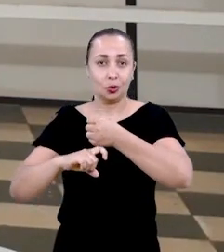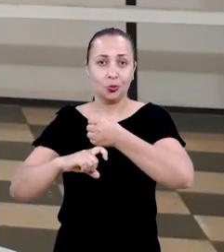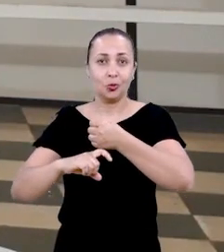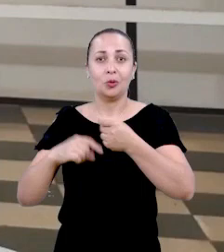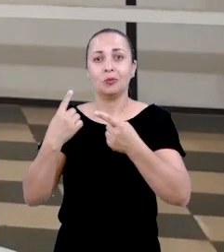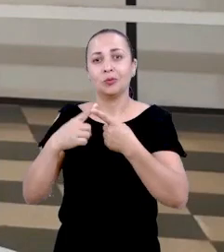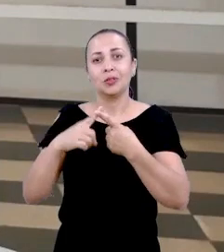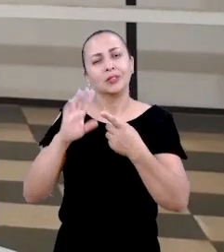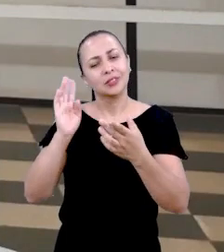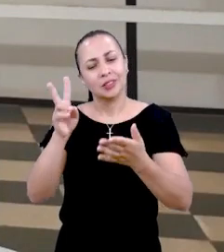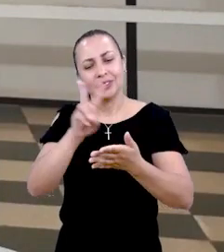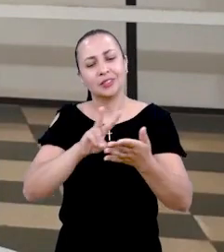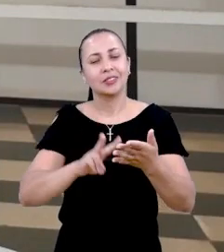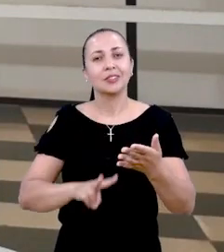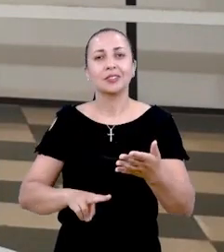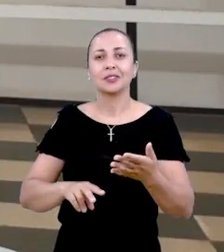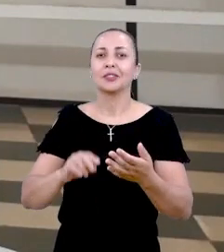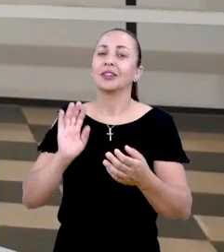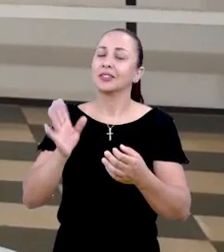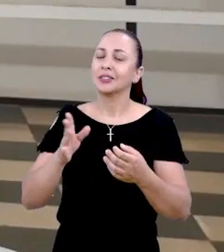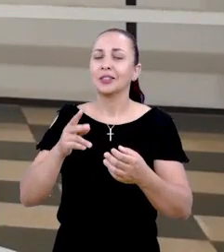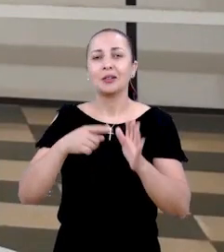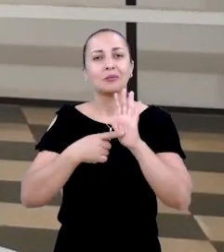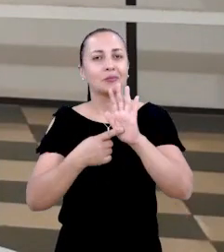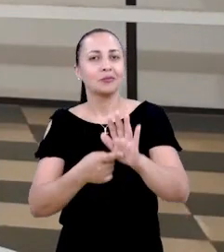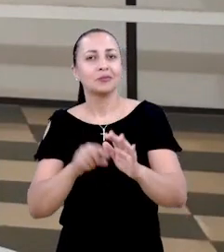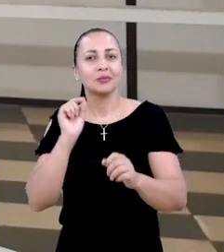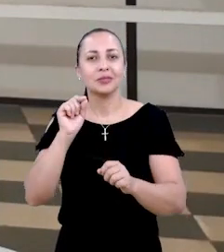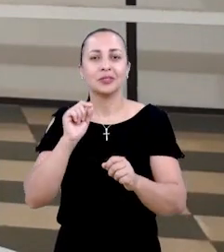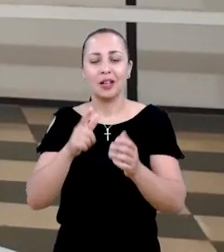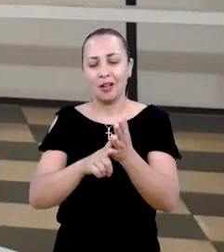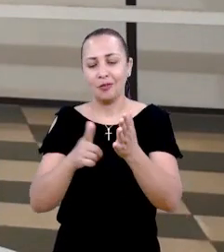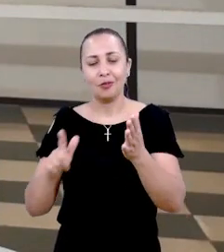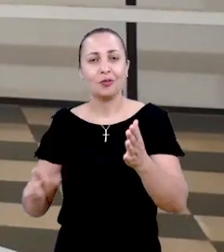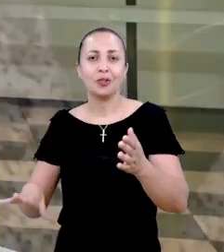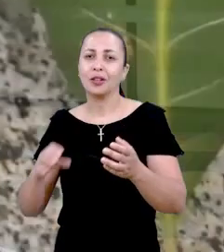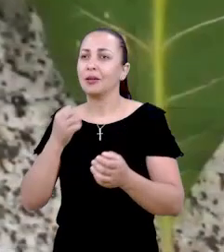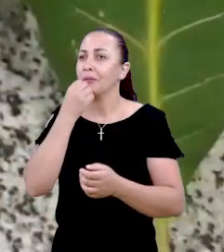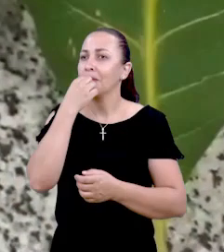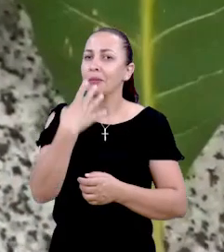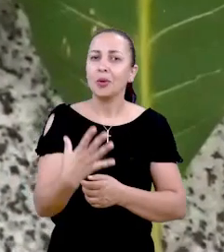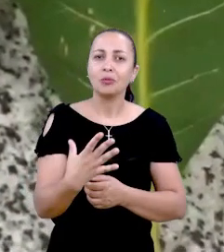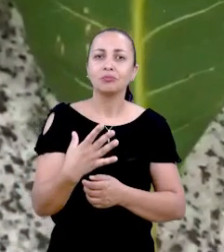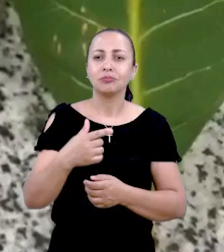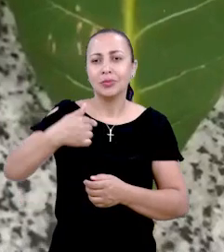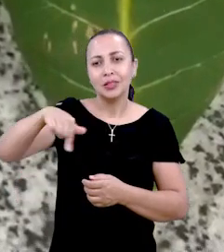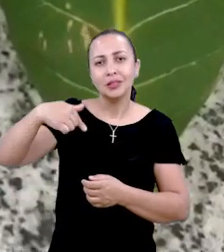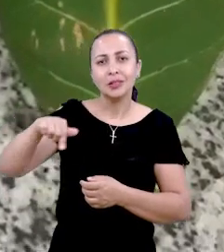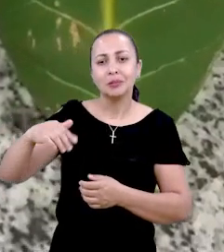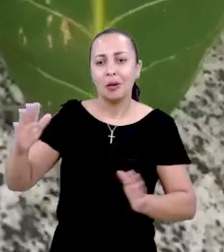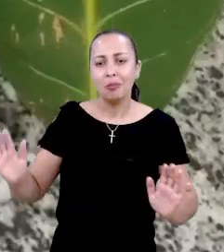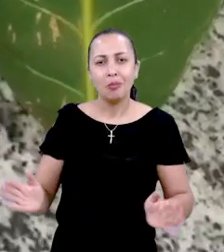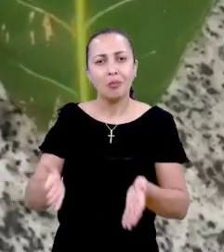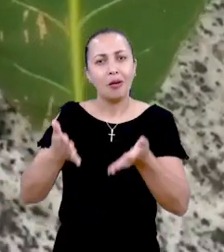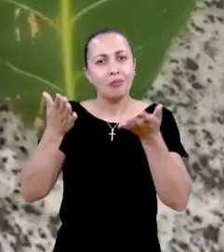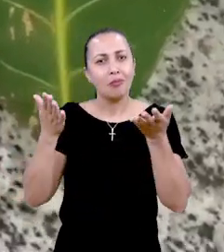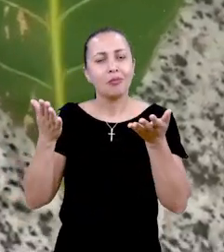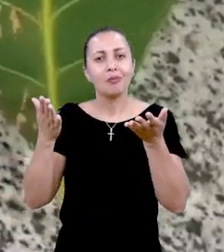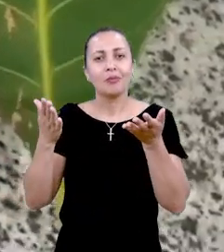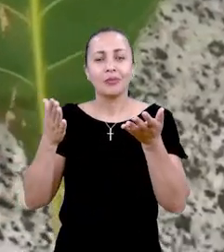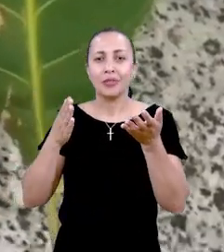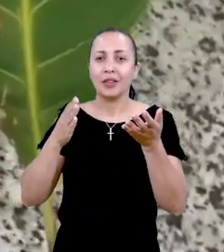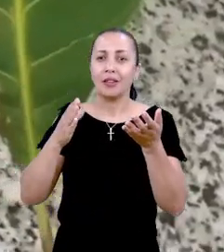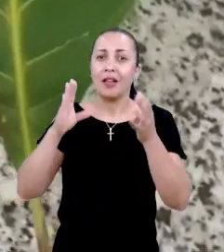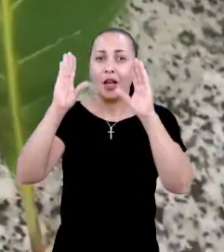já na literatura consta que a folha possui substâncias que promovem